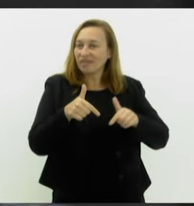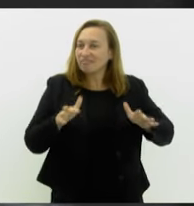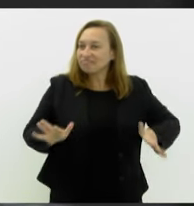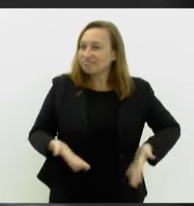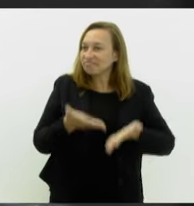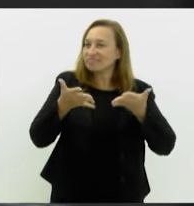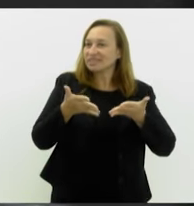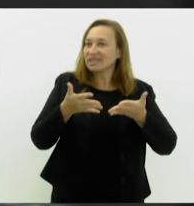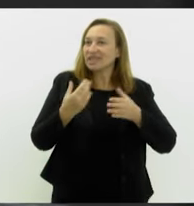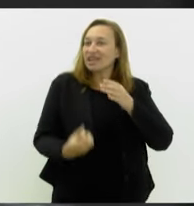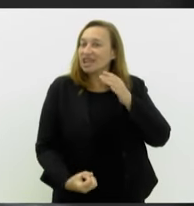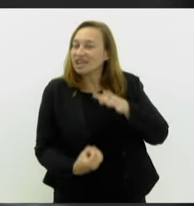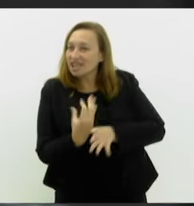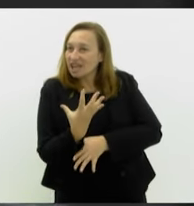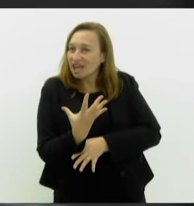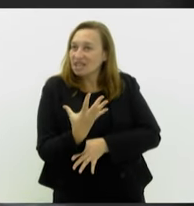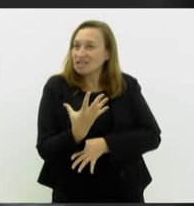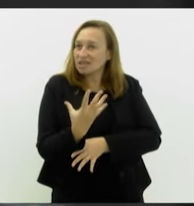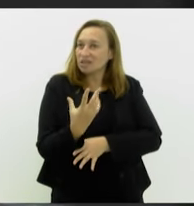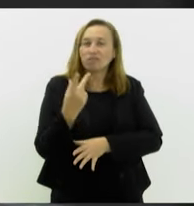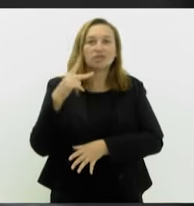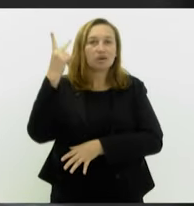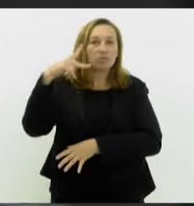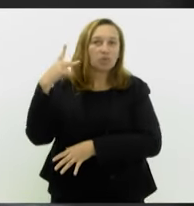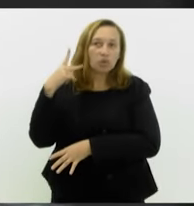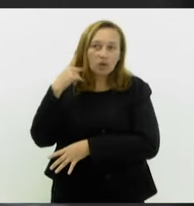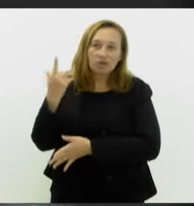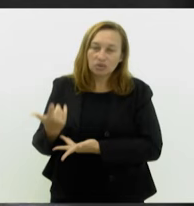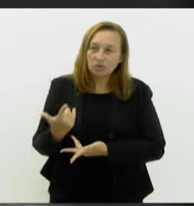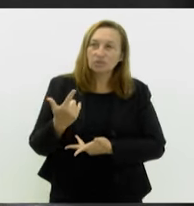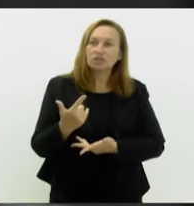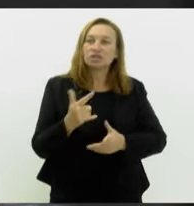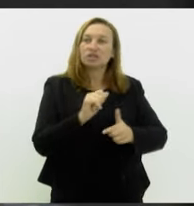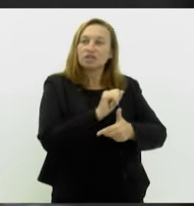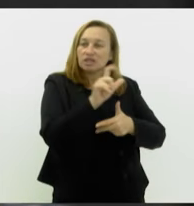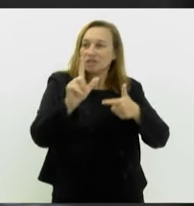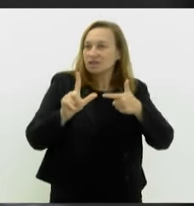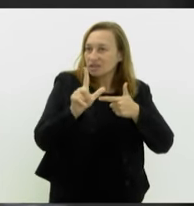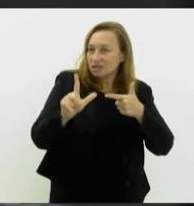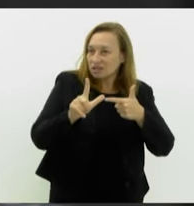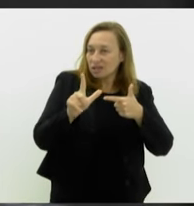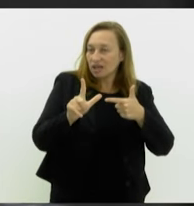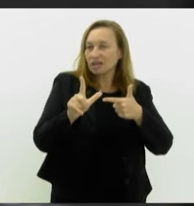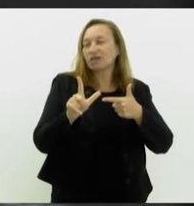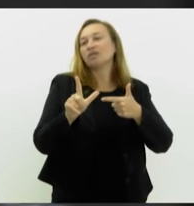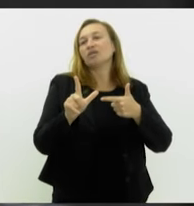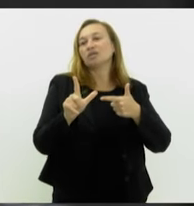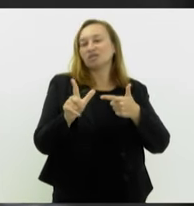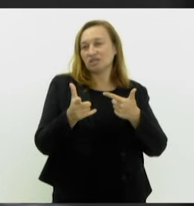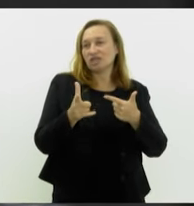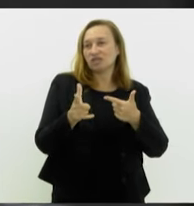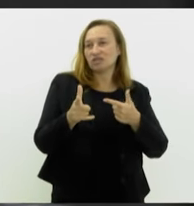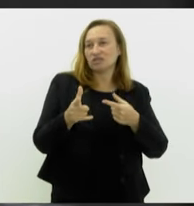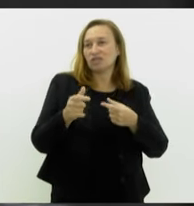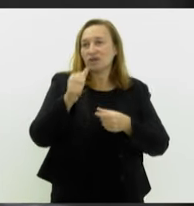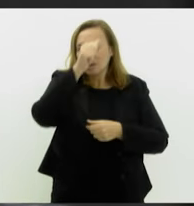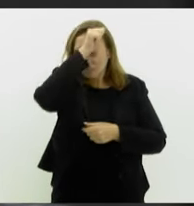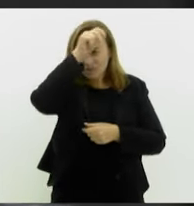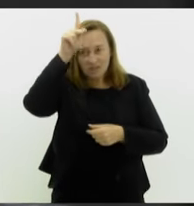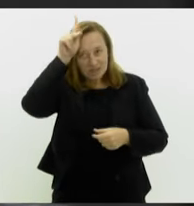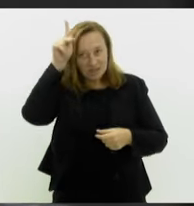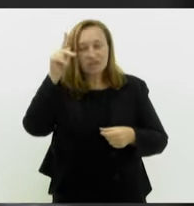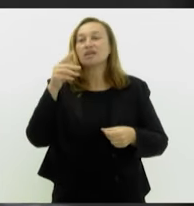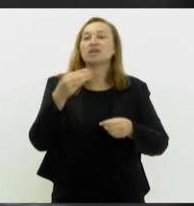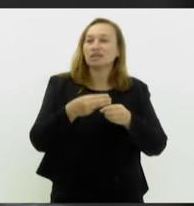dessa da essa criação dessa procuradoria nos legislativos estaduais e municipais eu entendo que esse